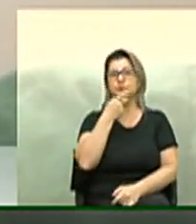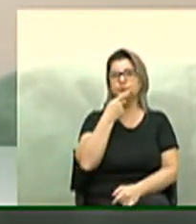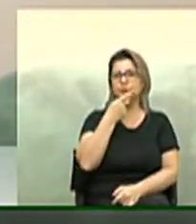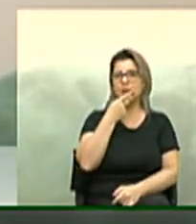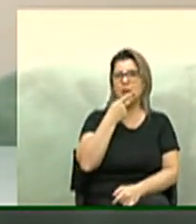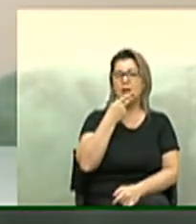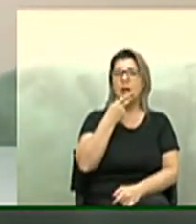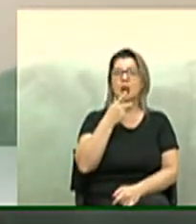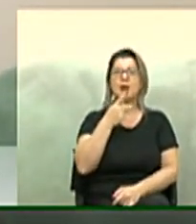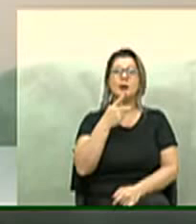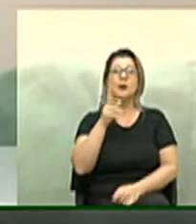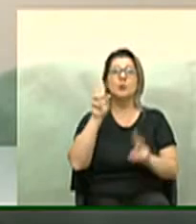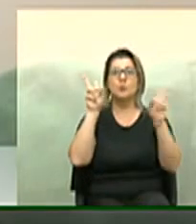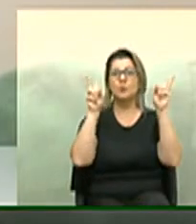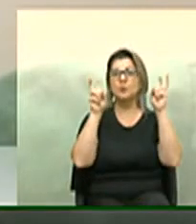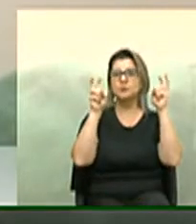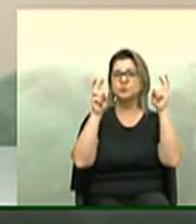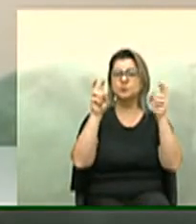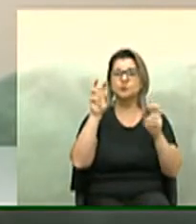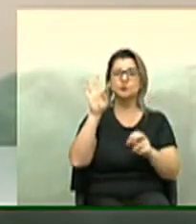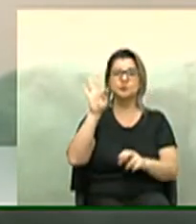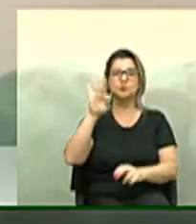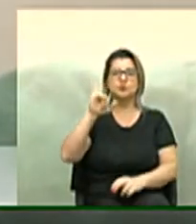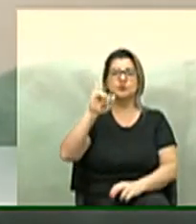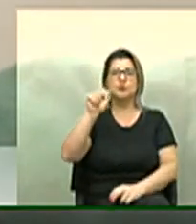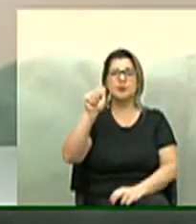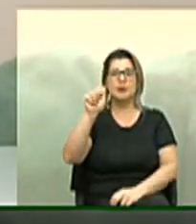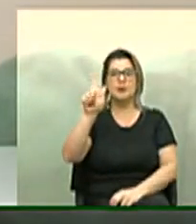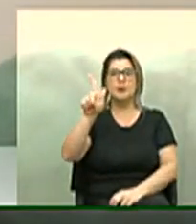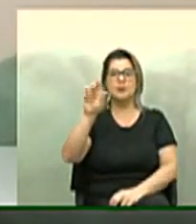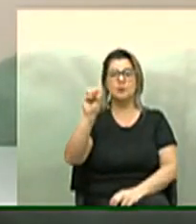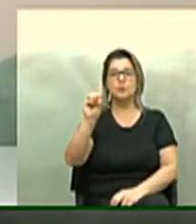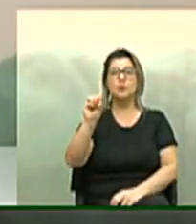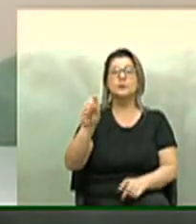Thiago Simon e o Pepe Vargas, né?